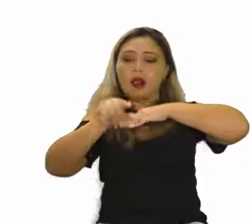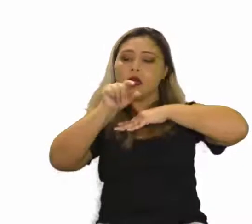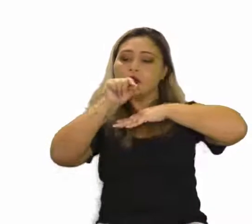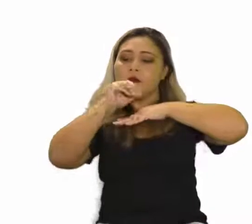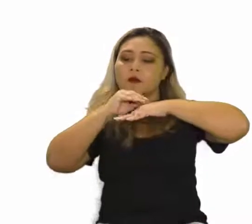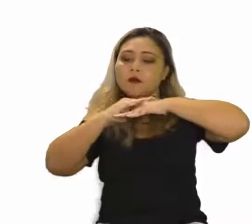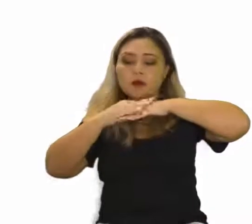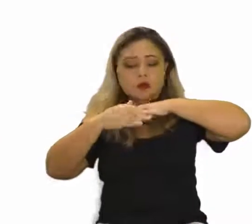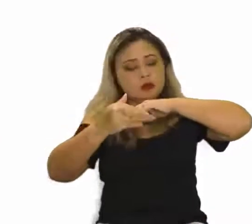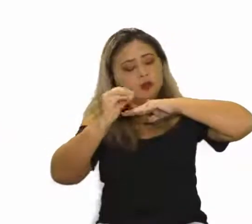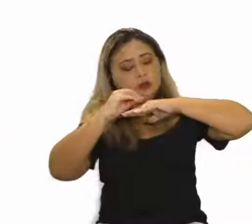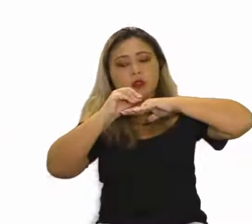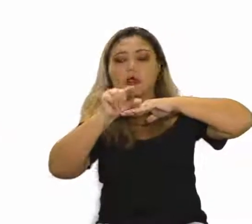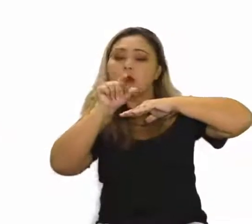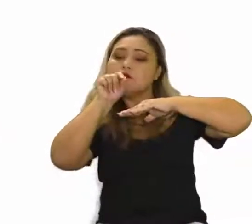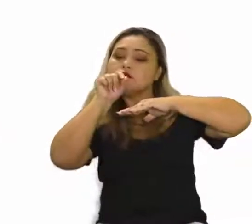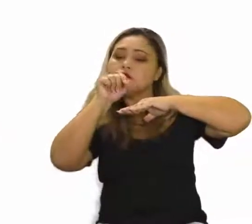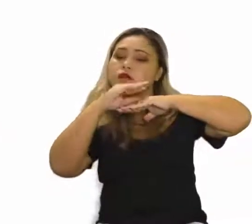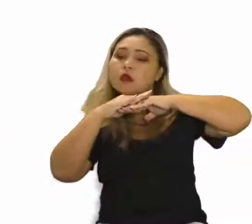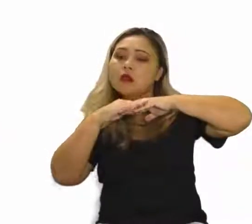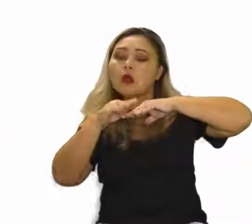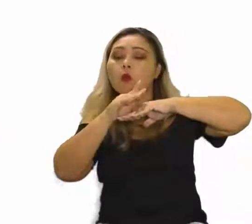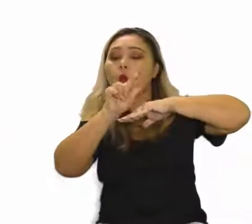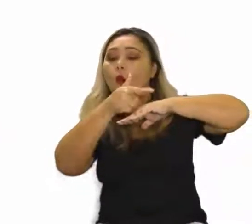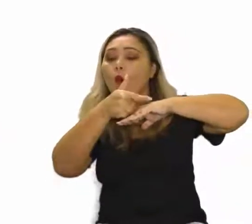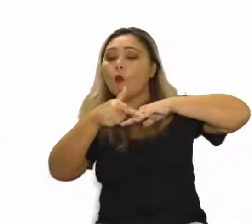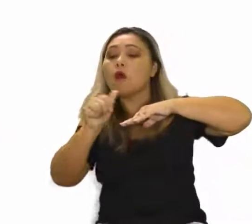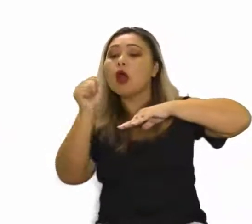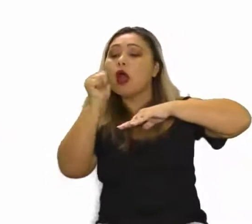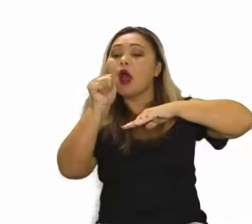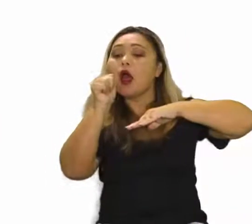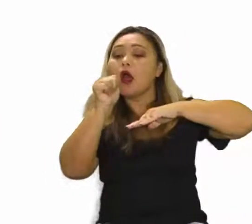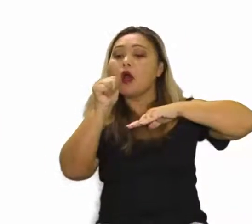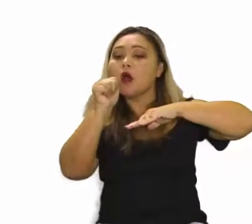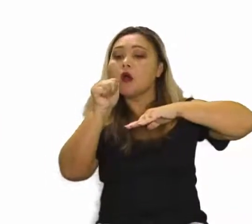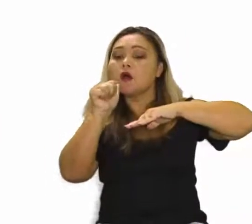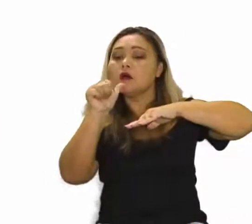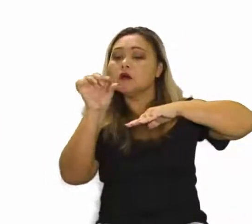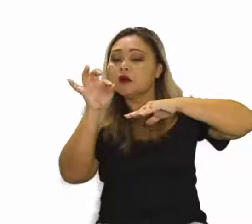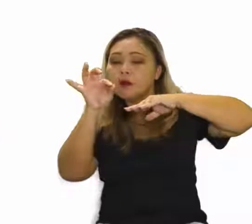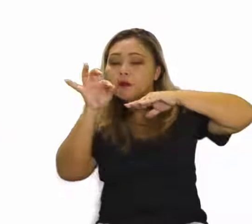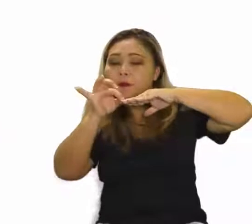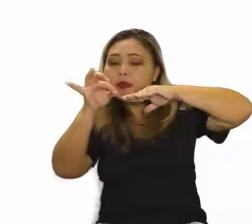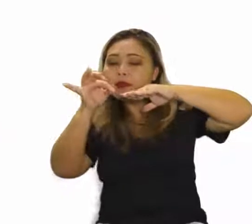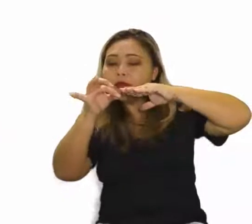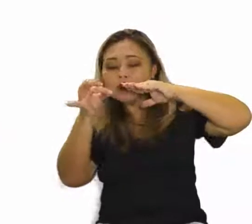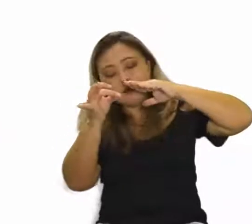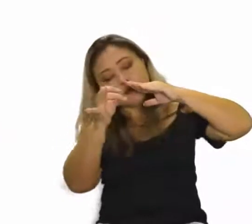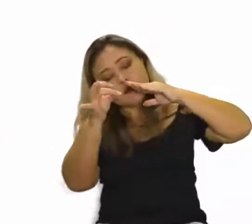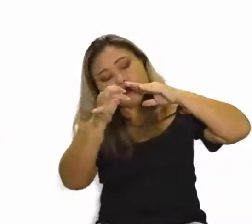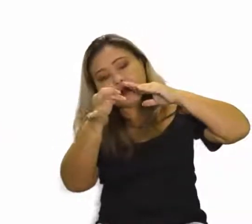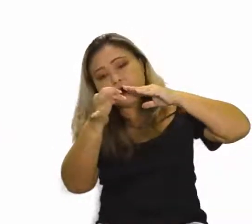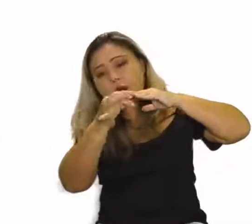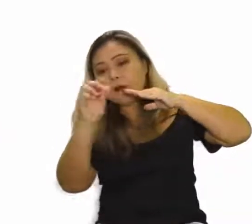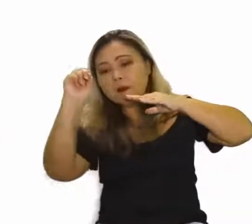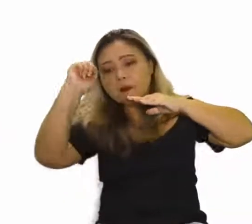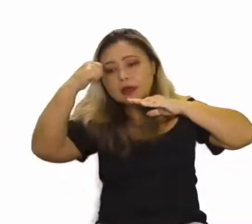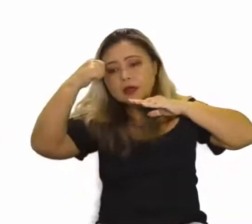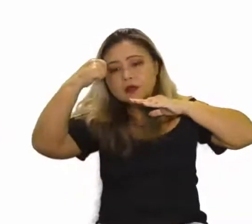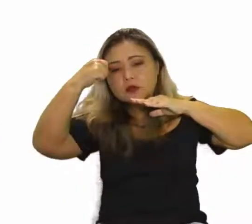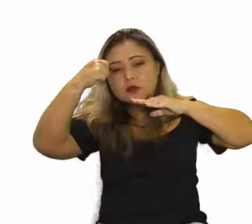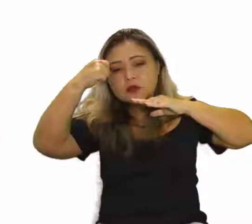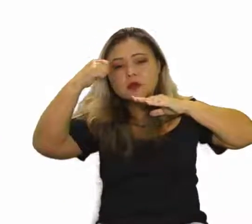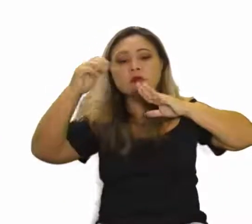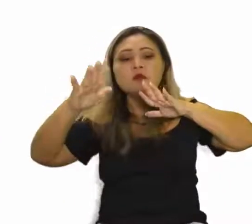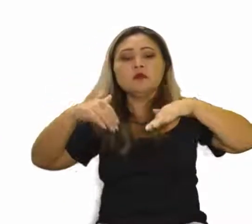No peito, são a plumagem lisa, enquanto as fêmeas surgem com pintinhas, cor de chumbo preta.